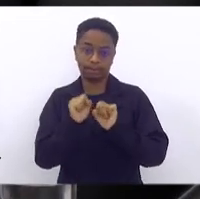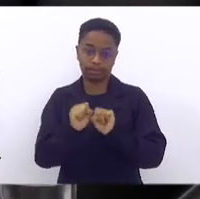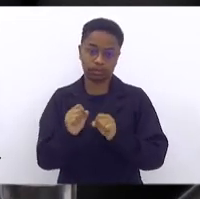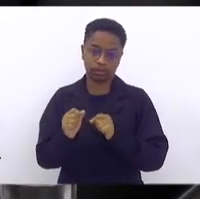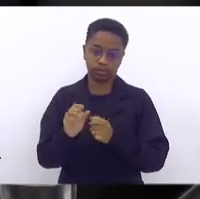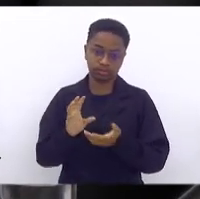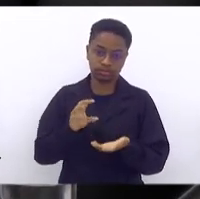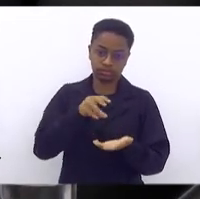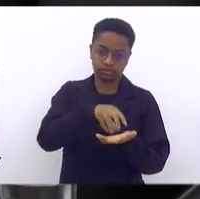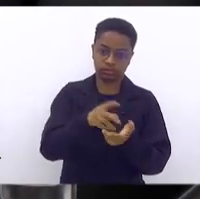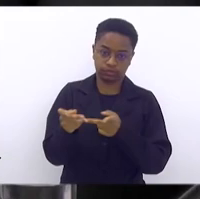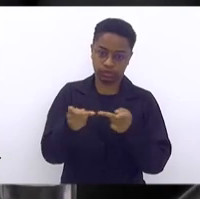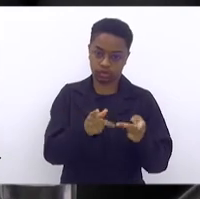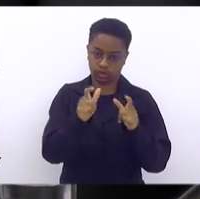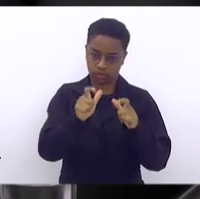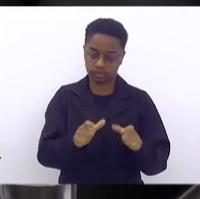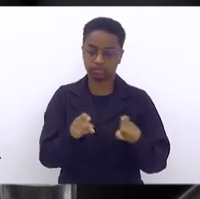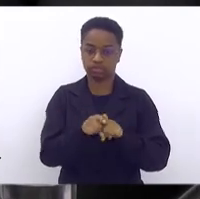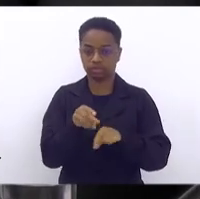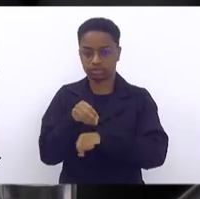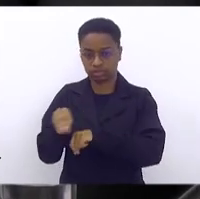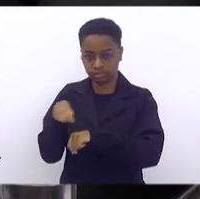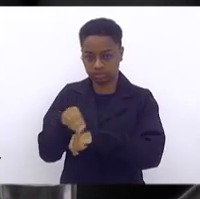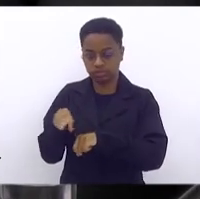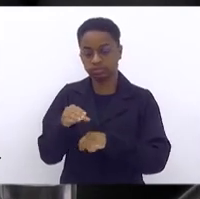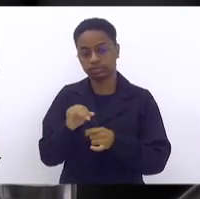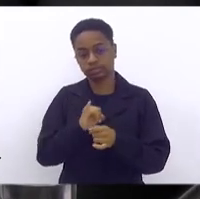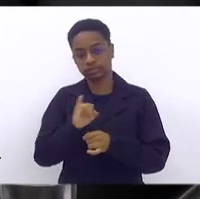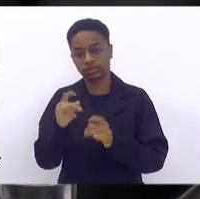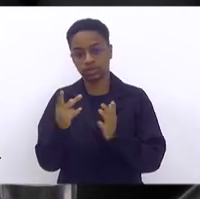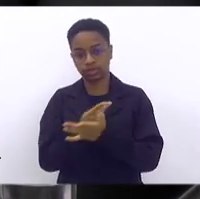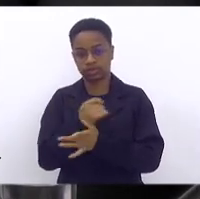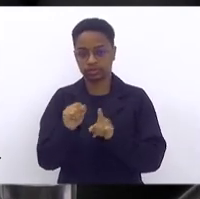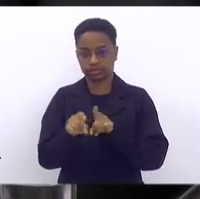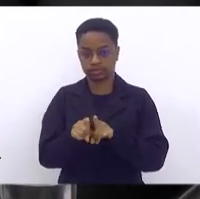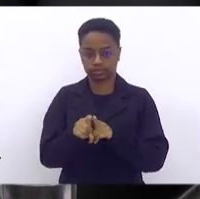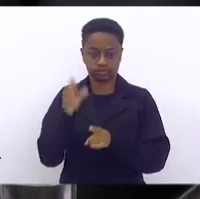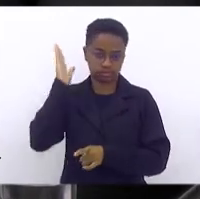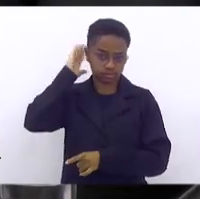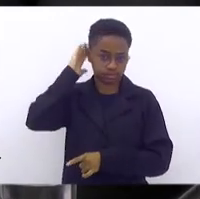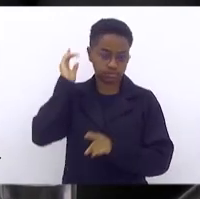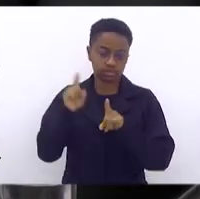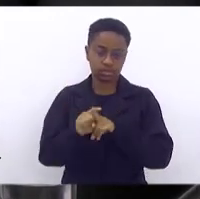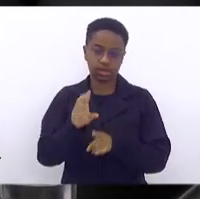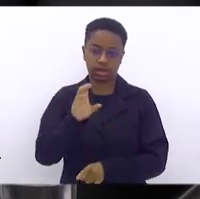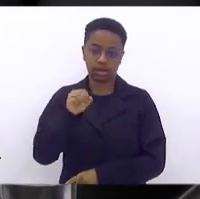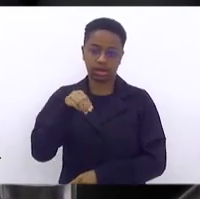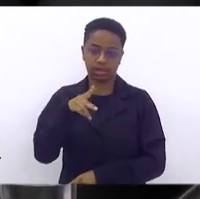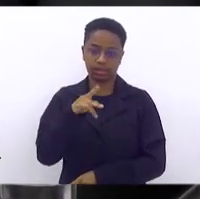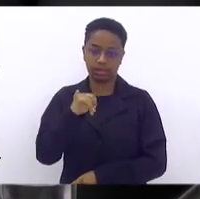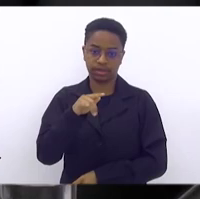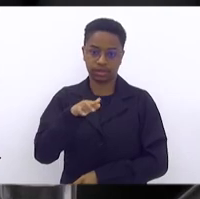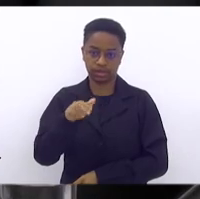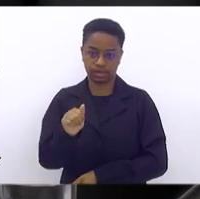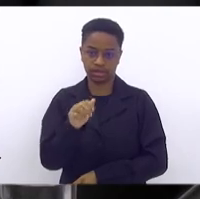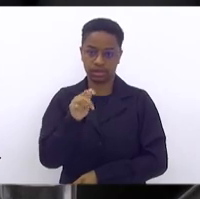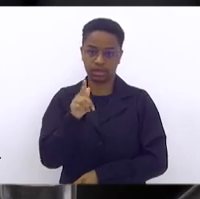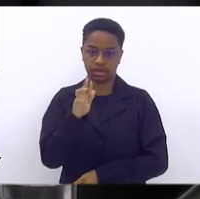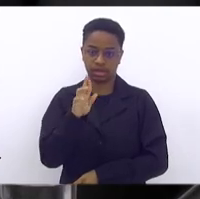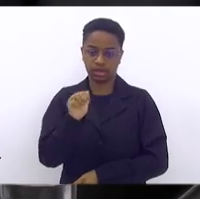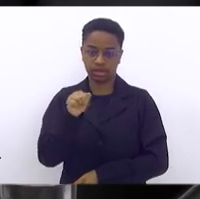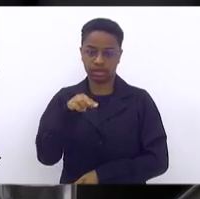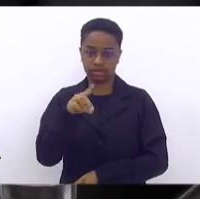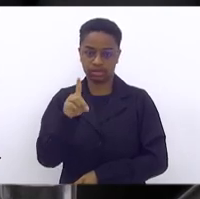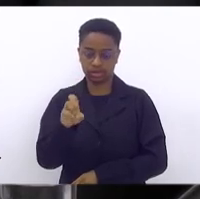local, né, no CEAM, ela também é orientada nesse sentido. Mesma coisa acontece na Paraíba também, em Campina Grande, Sousa e Santa Rita, né, são as três cidades hoje